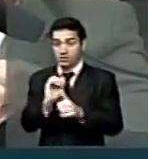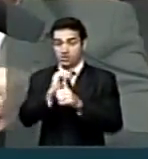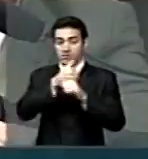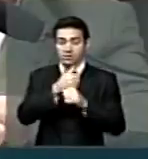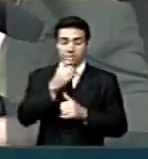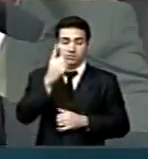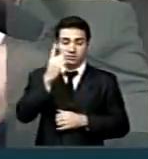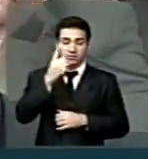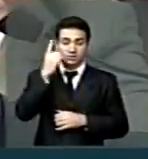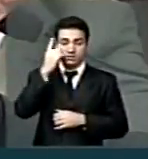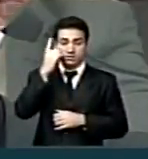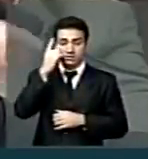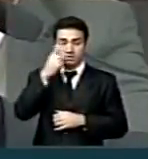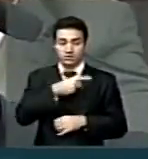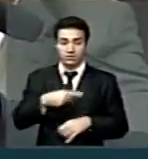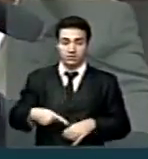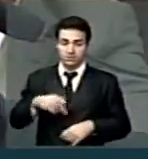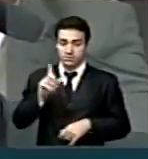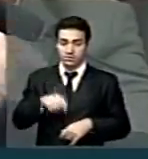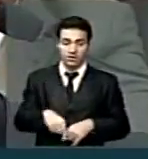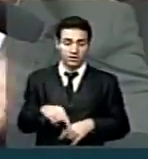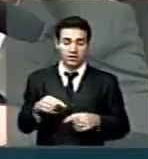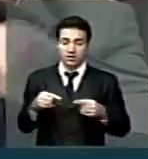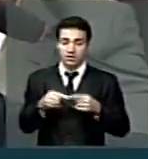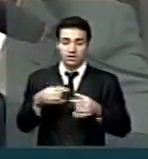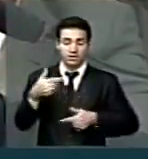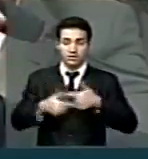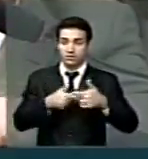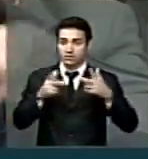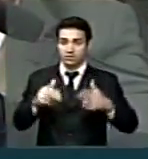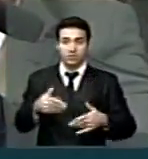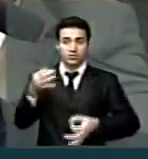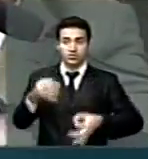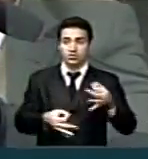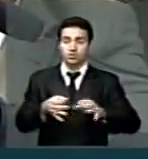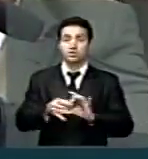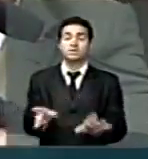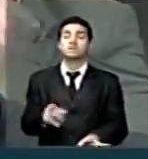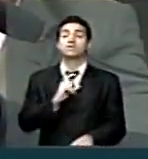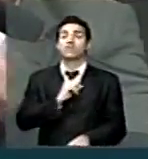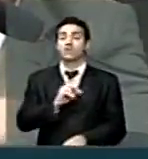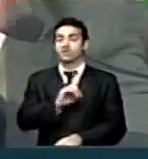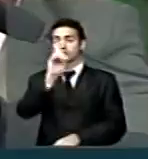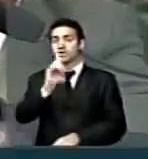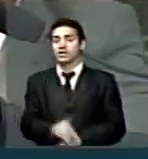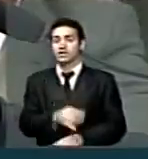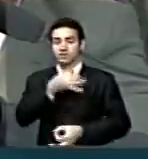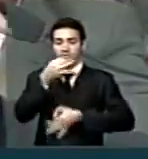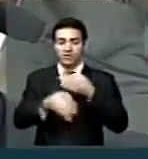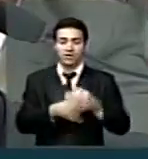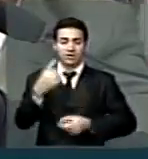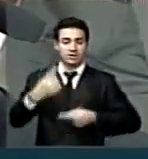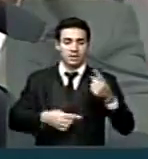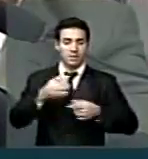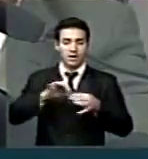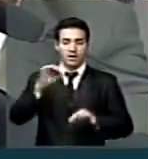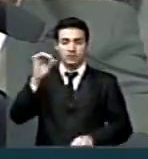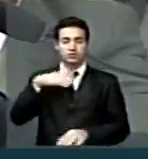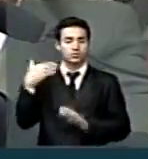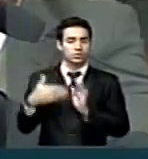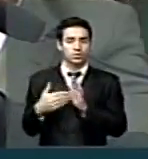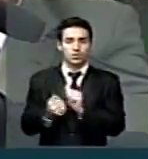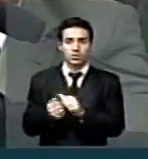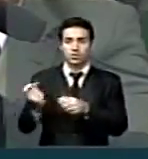agir, como eu já disse aqui anteriormente, como verdadeiro magistrado, dando a todos o direito de se expressar, do amplo debate, com todos os